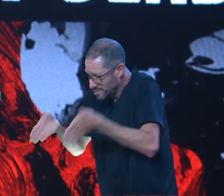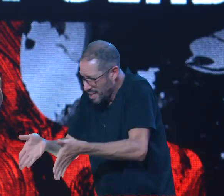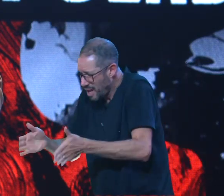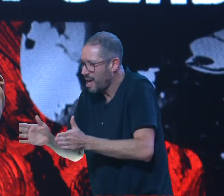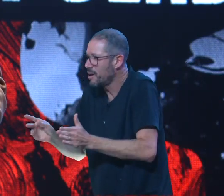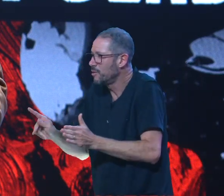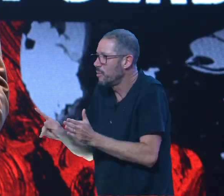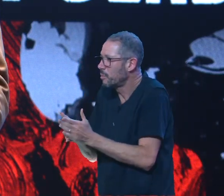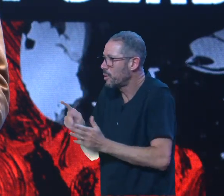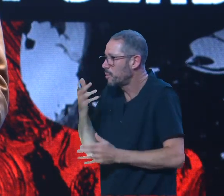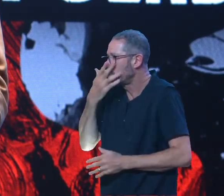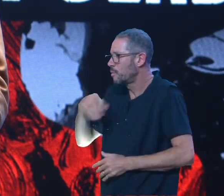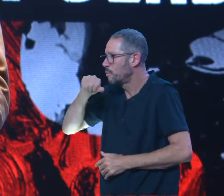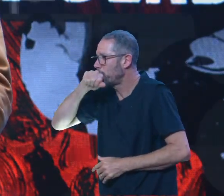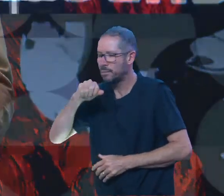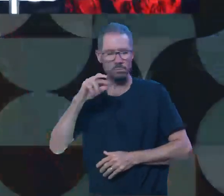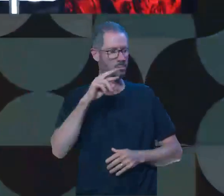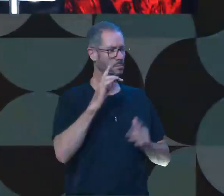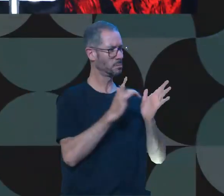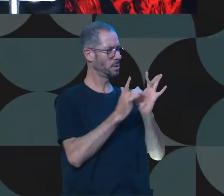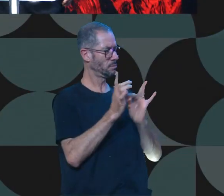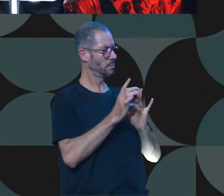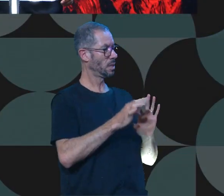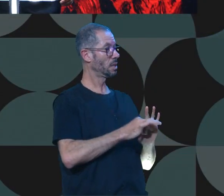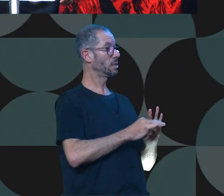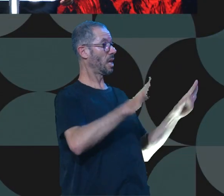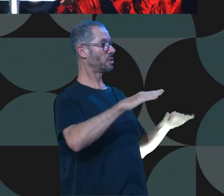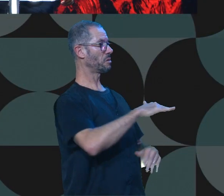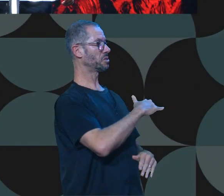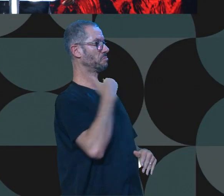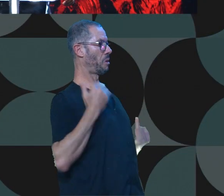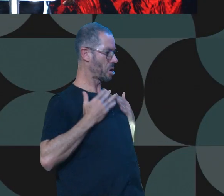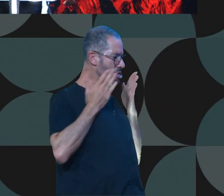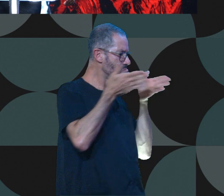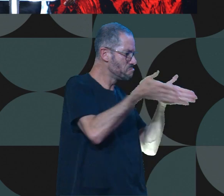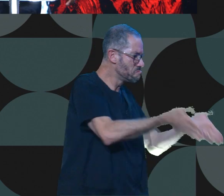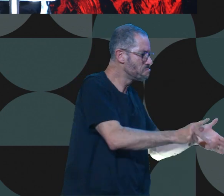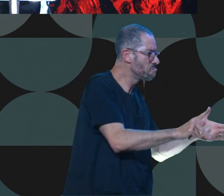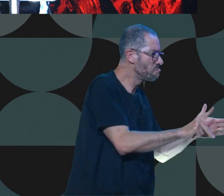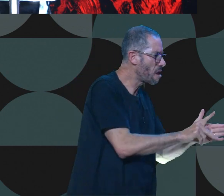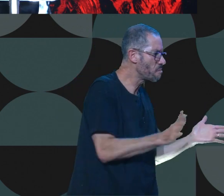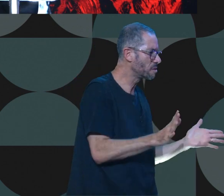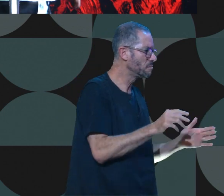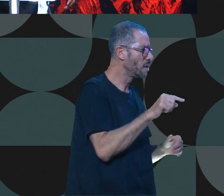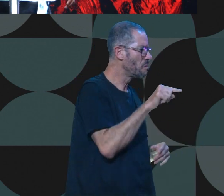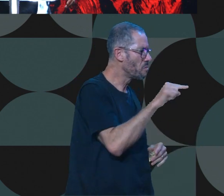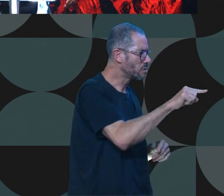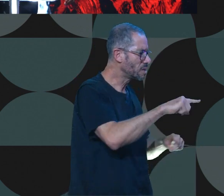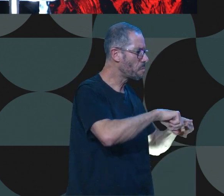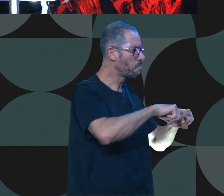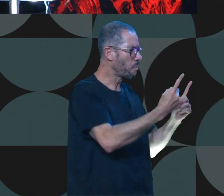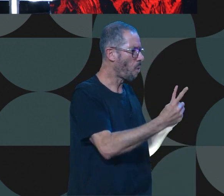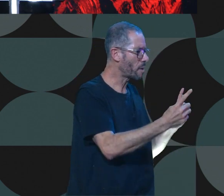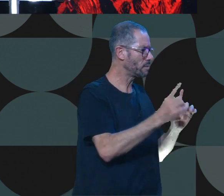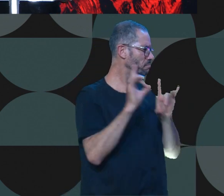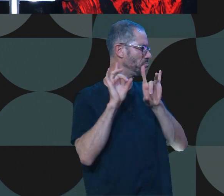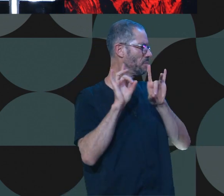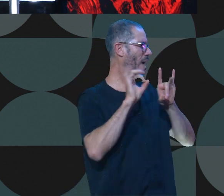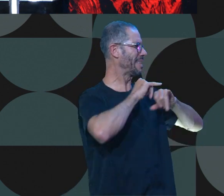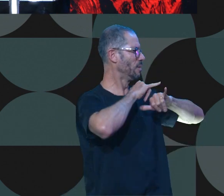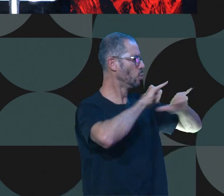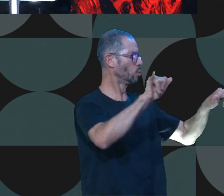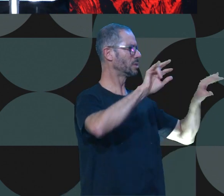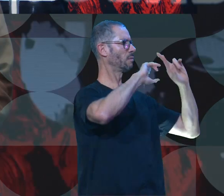pai. E o Senhor vai dizer: deixe que os mortos sepultem os seus próprios mortos. Você, porém, deve ir e anunciar o reino de